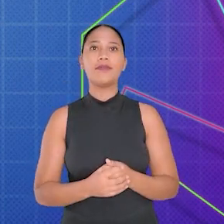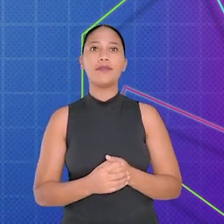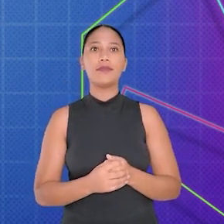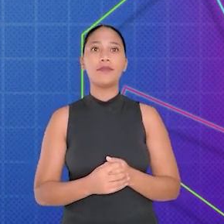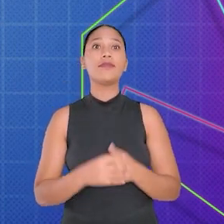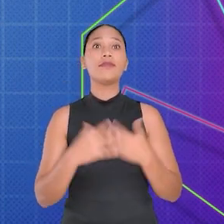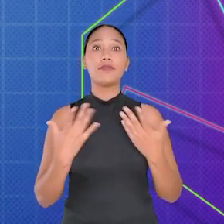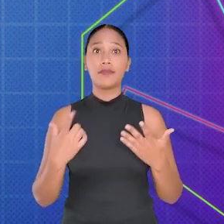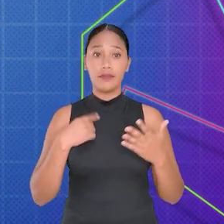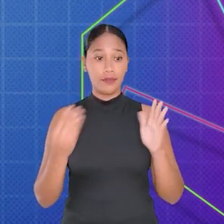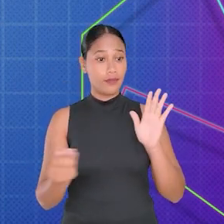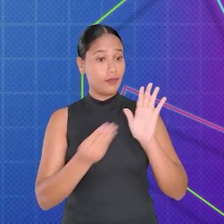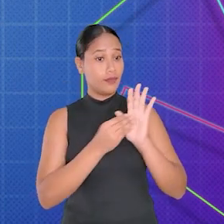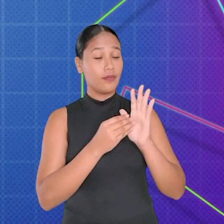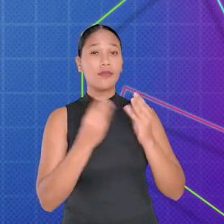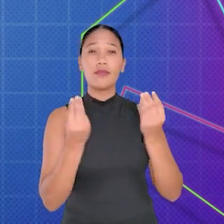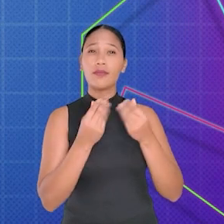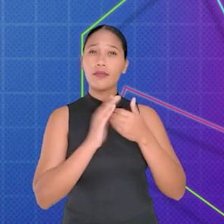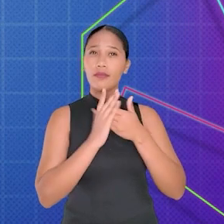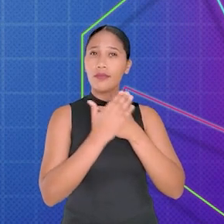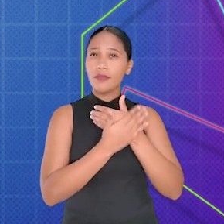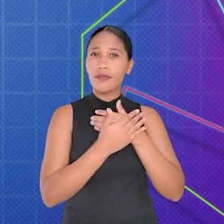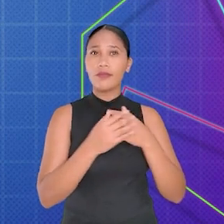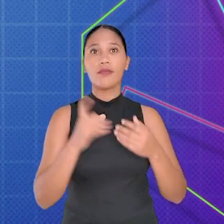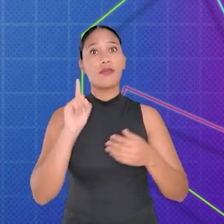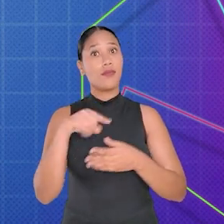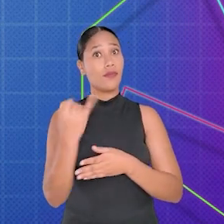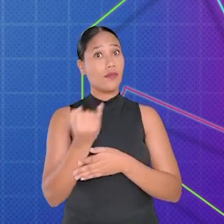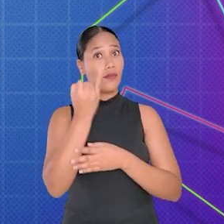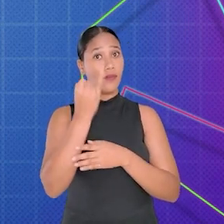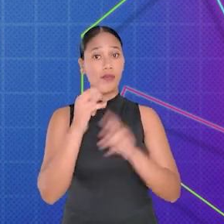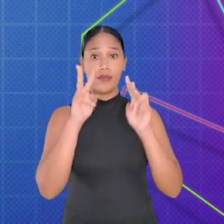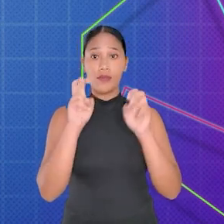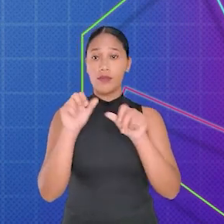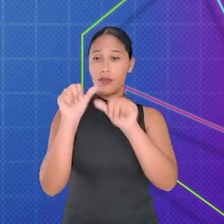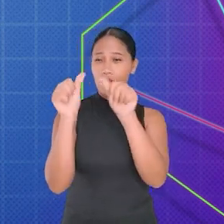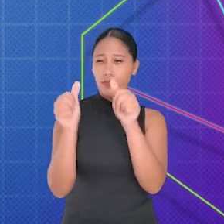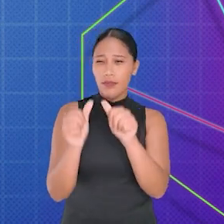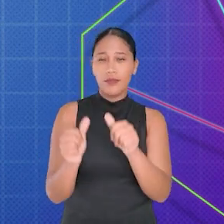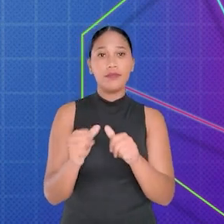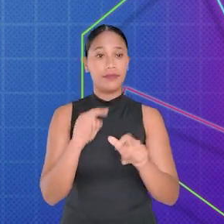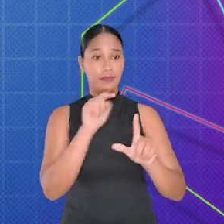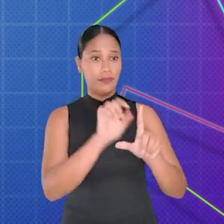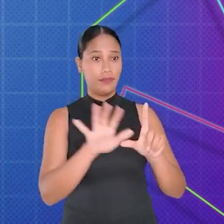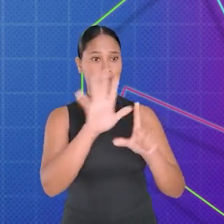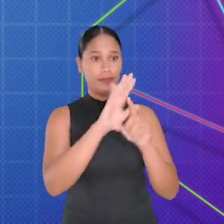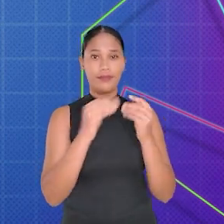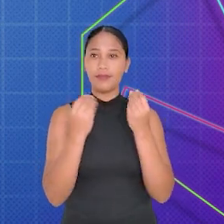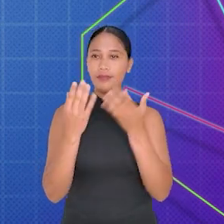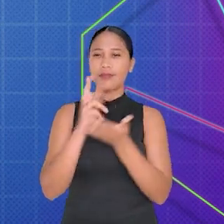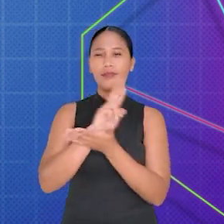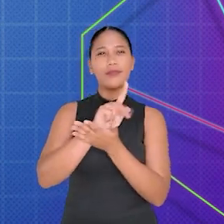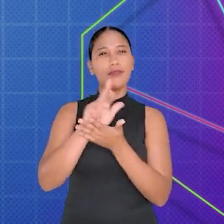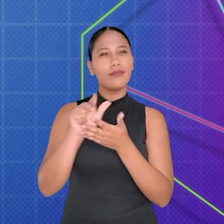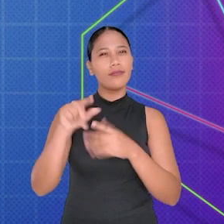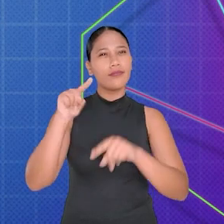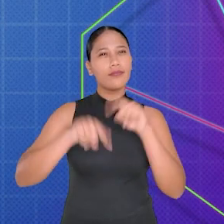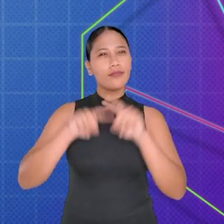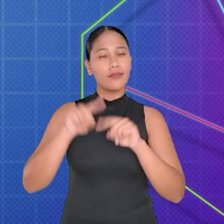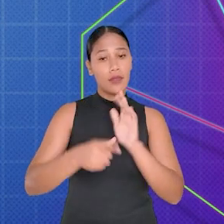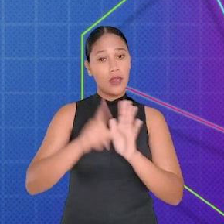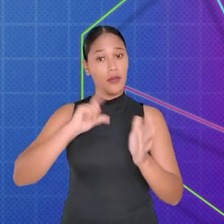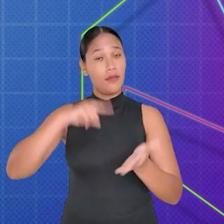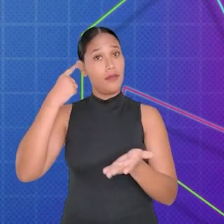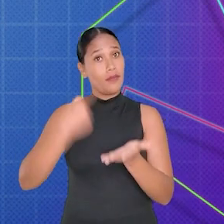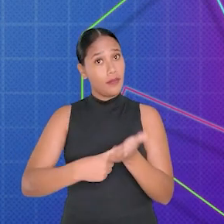aspecto importante da modelagem 3D. O Blender oferece uma variedade de texturas e materiais pré-definidos e recursos para criar texturas